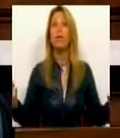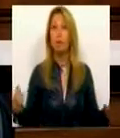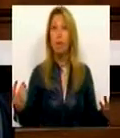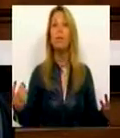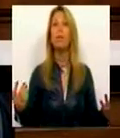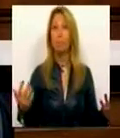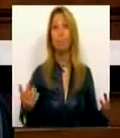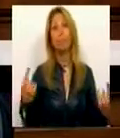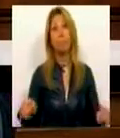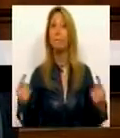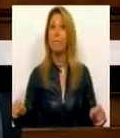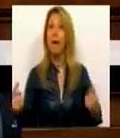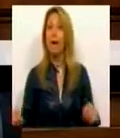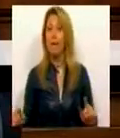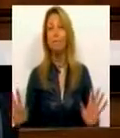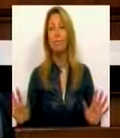de que felizmente já dispõe,